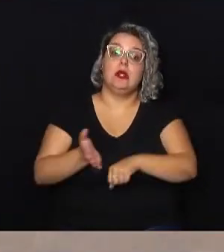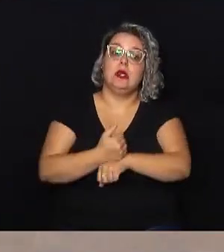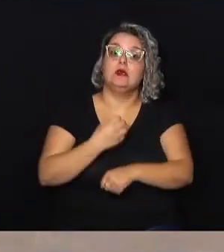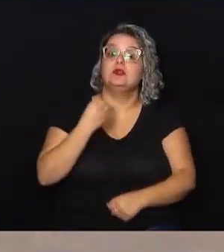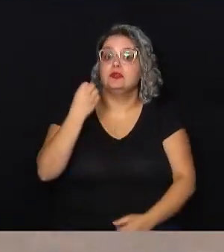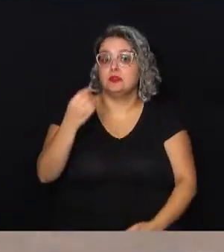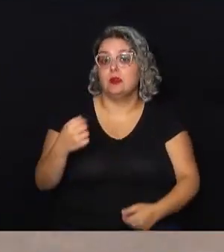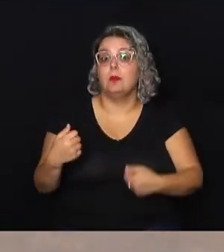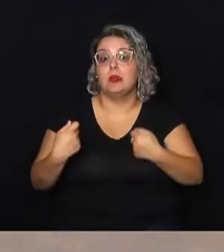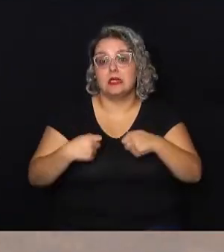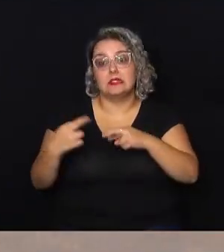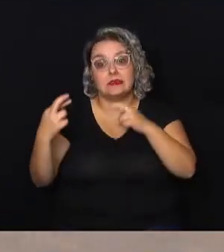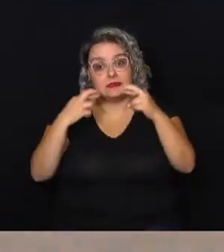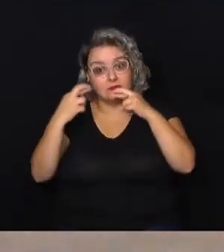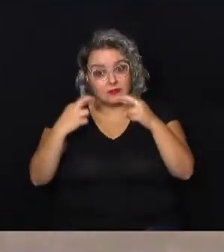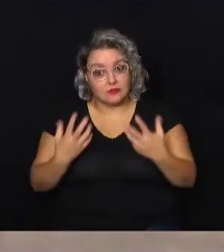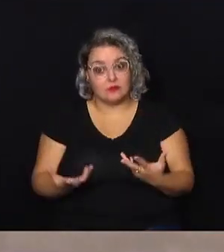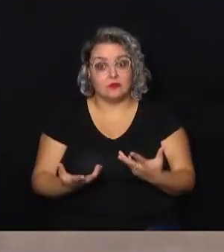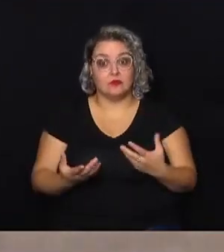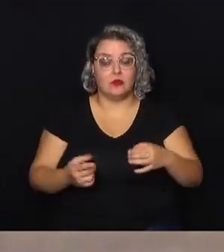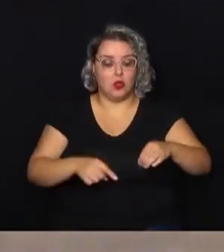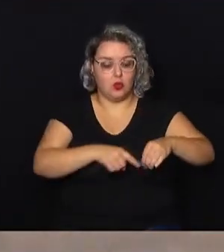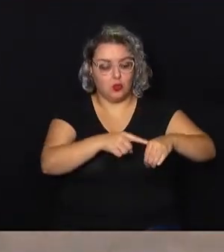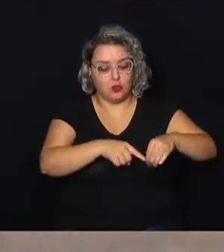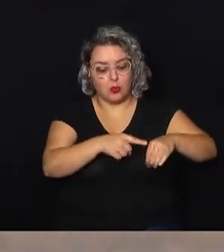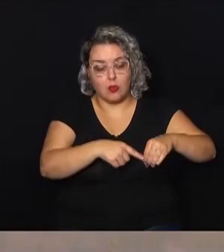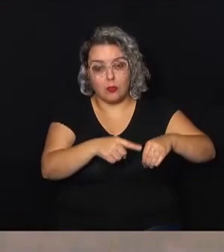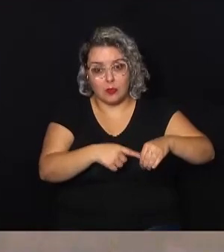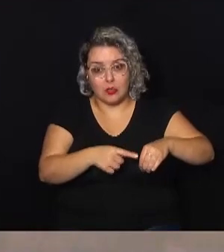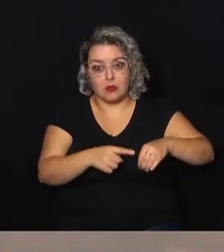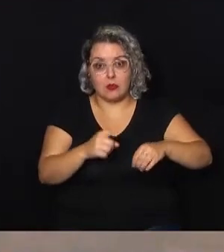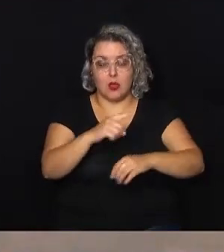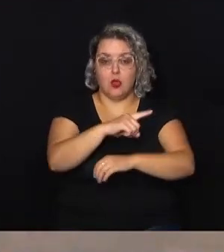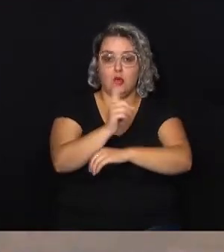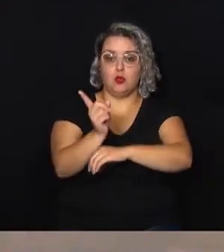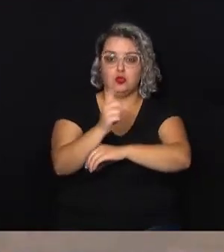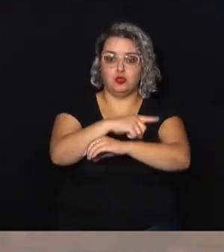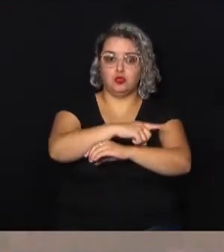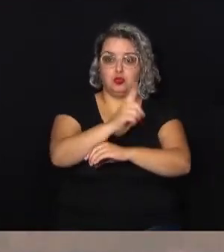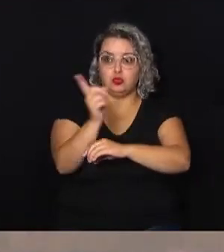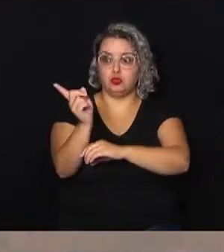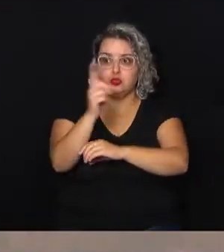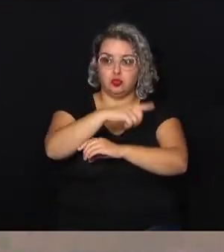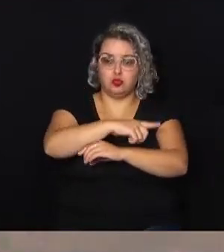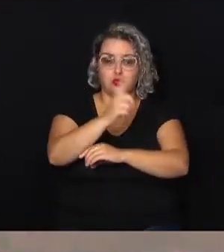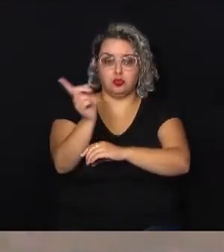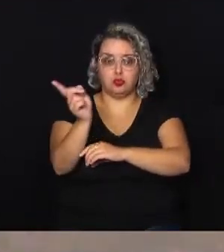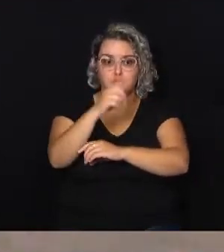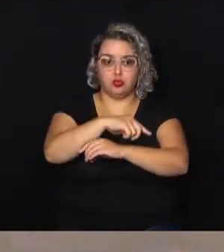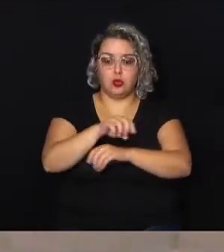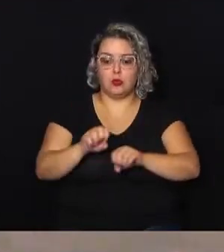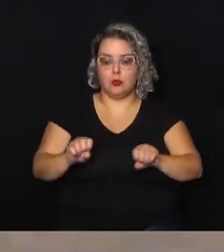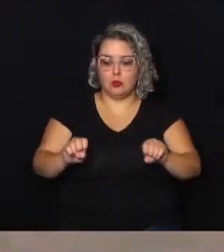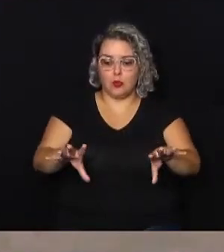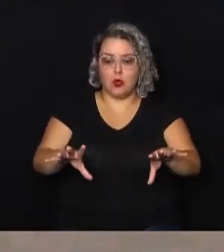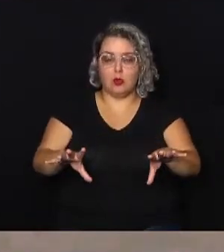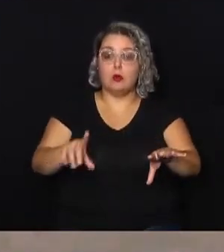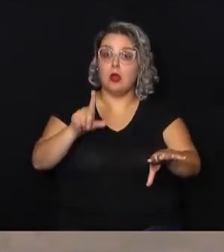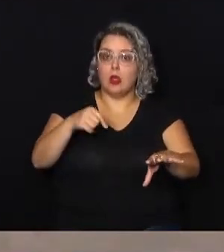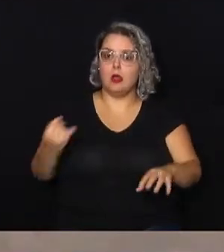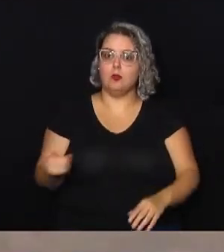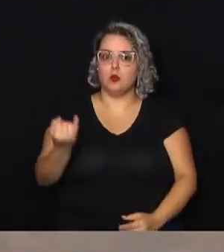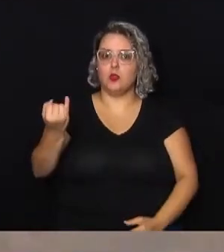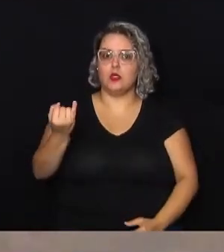devem verificar condições de pneus dos veículos, limpadores de para-brisa, sistema de iluminação. É muito importante, a hora